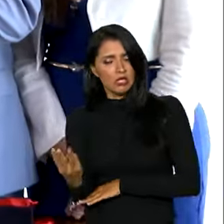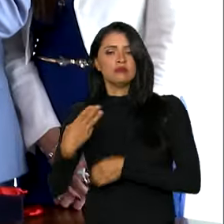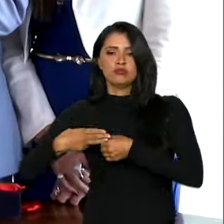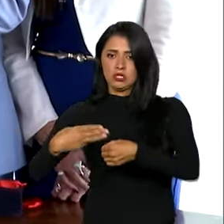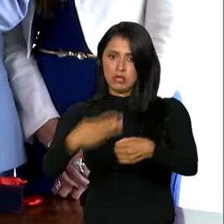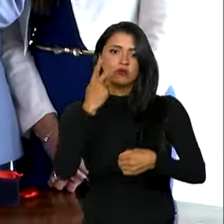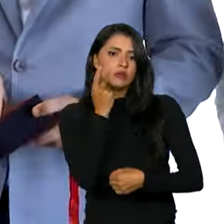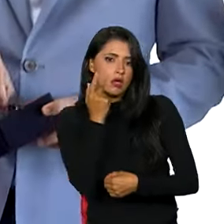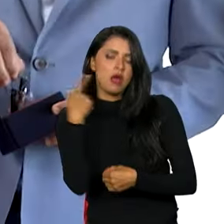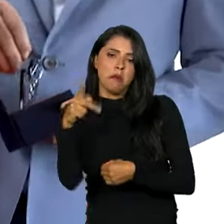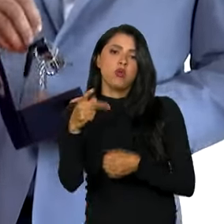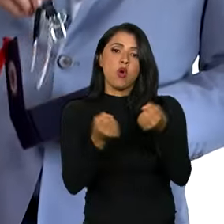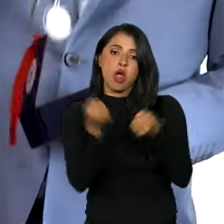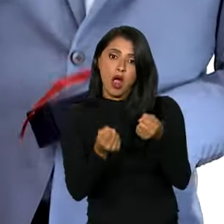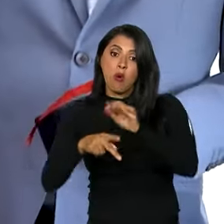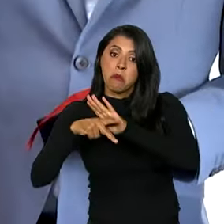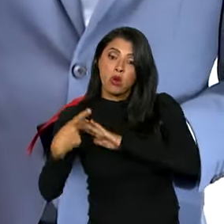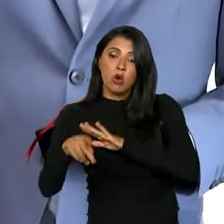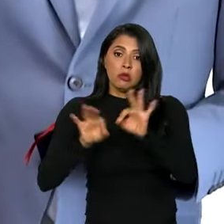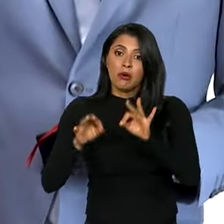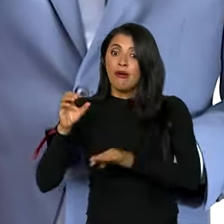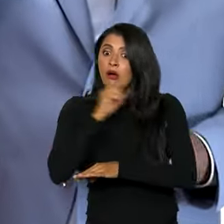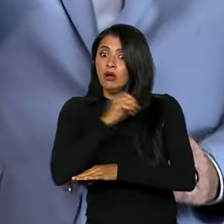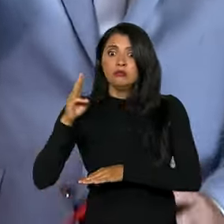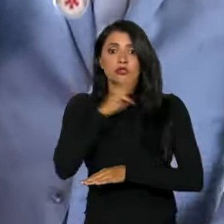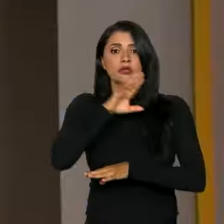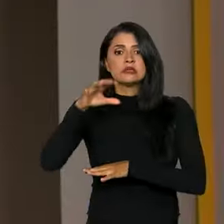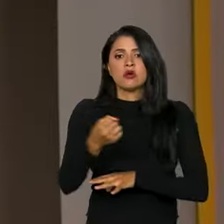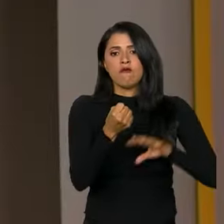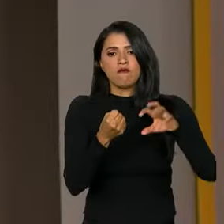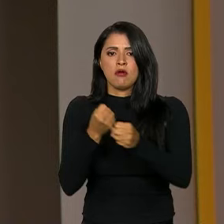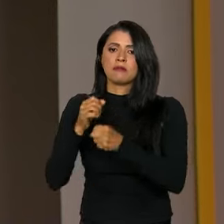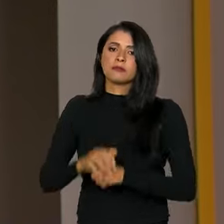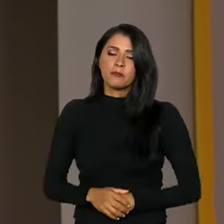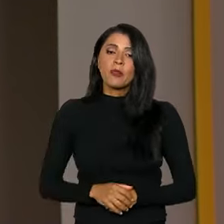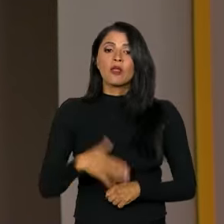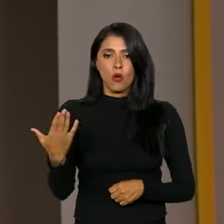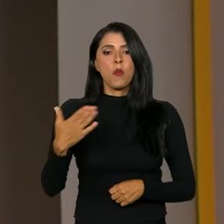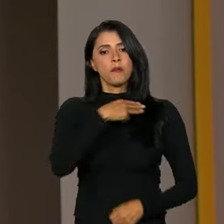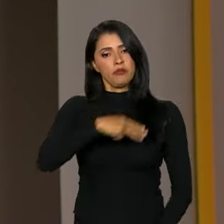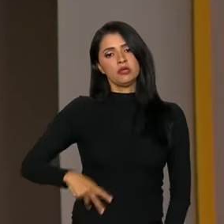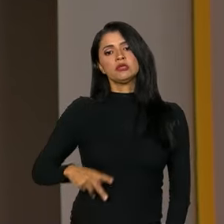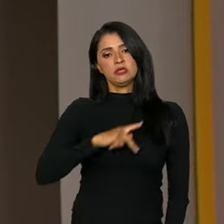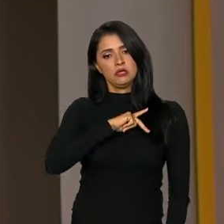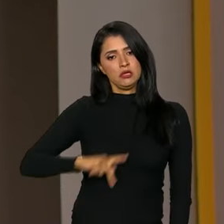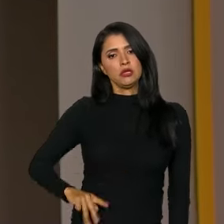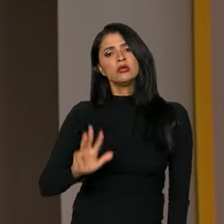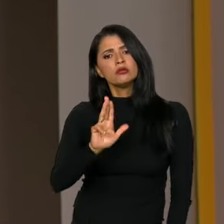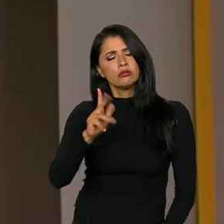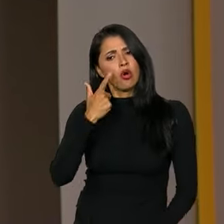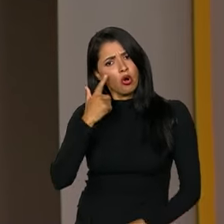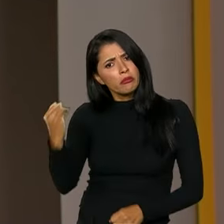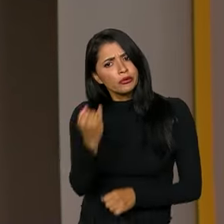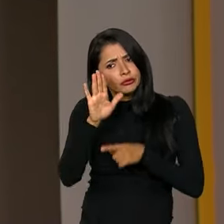cearenses por unidades móveis preparadas para emergências e salvamentos. O presidente Lula reforçou a importância de prestar apoio